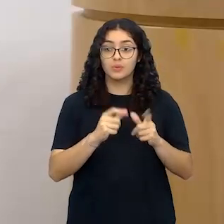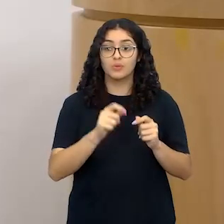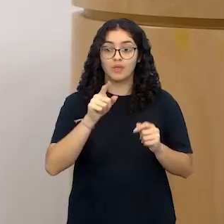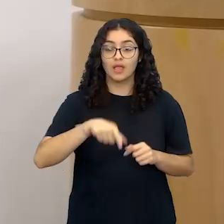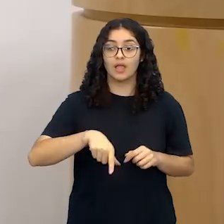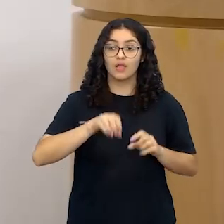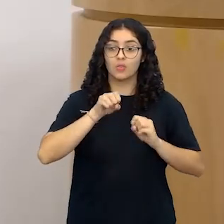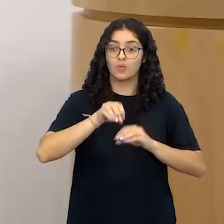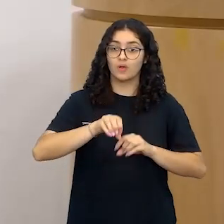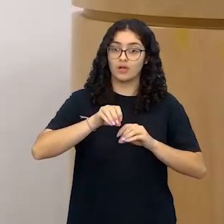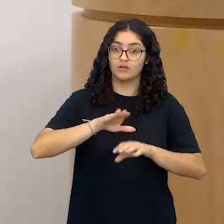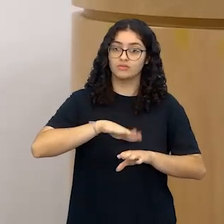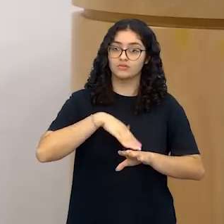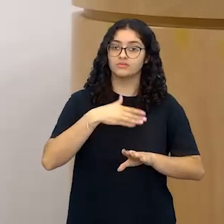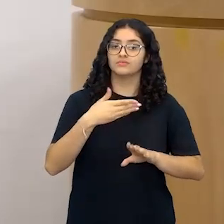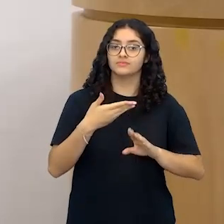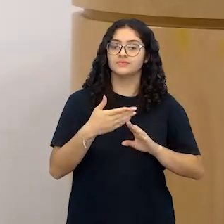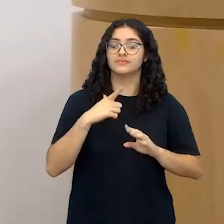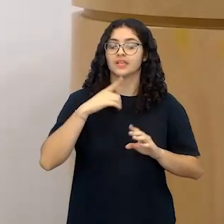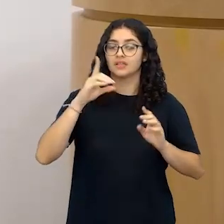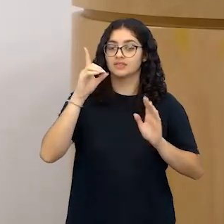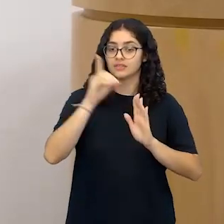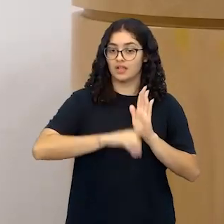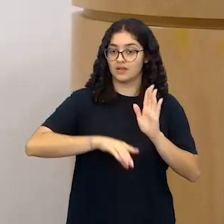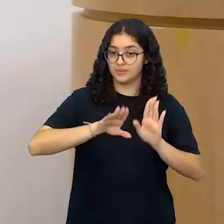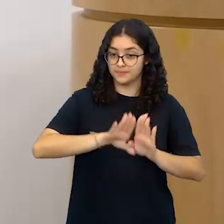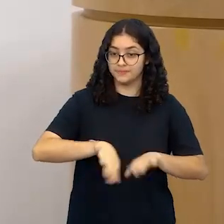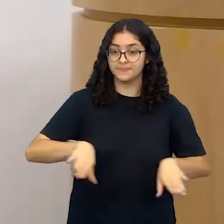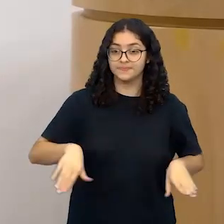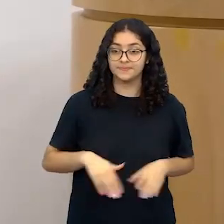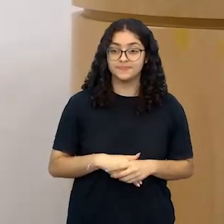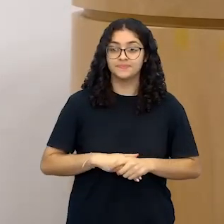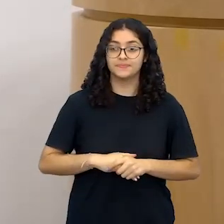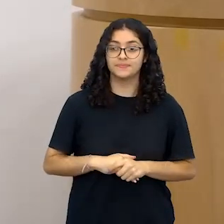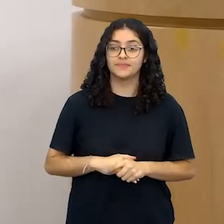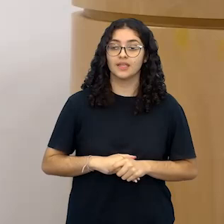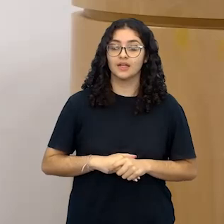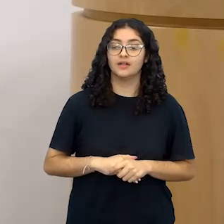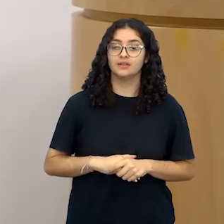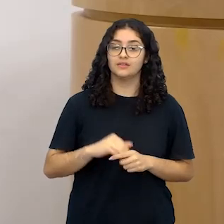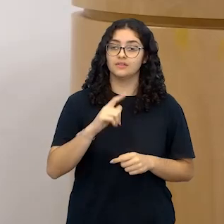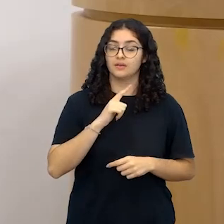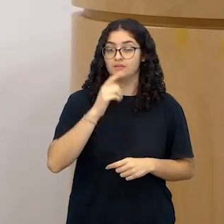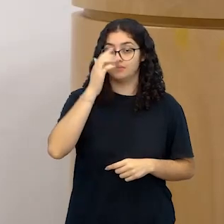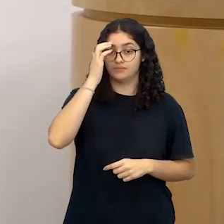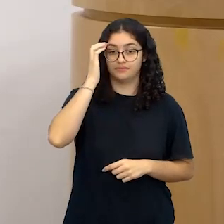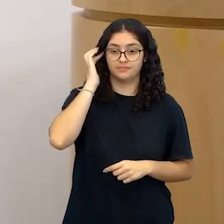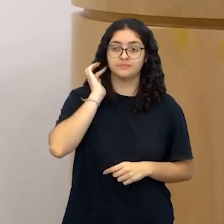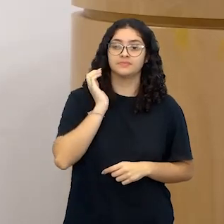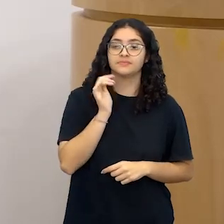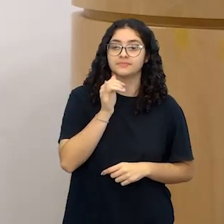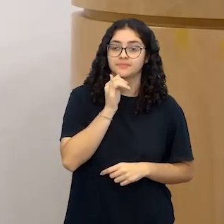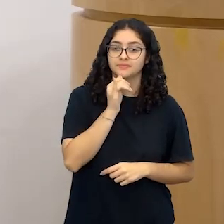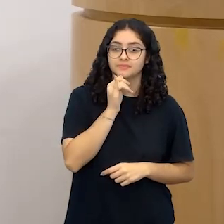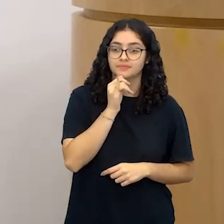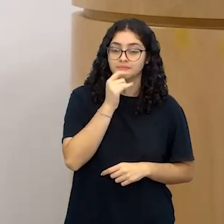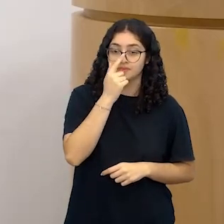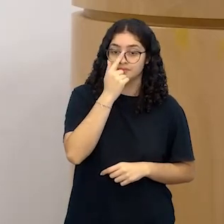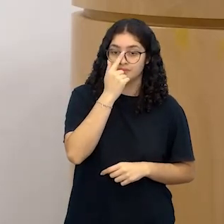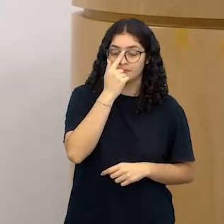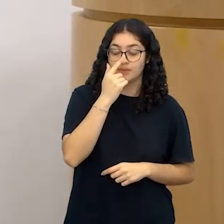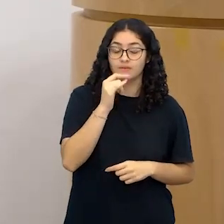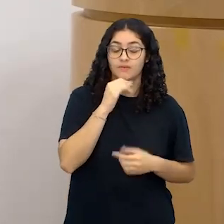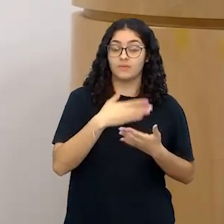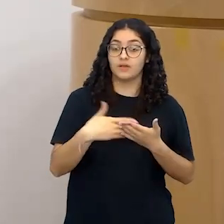educação integral. Os direitos da criança, né? Quando você, aí para o pessoal de anos